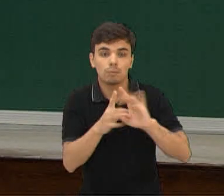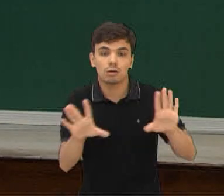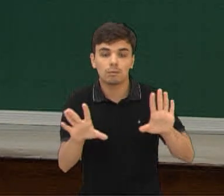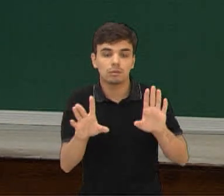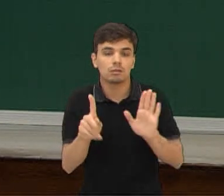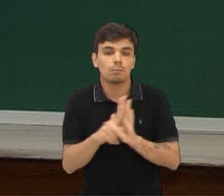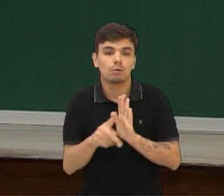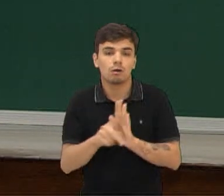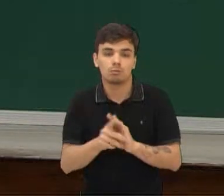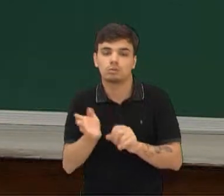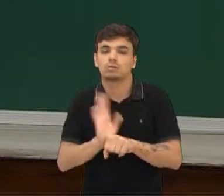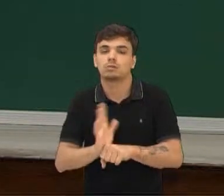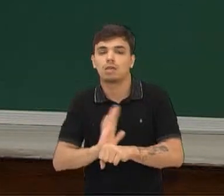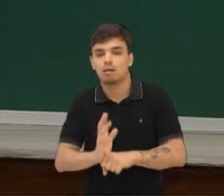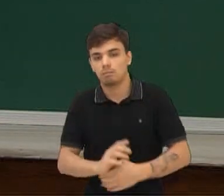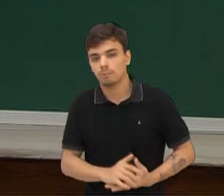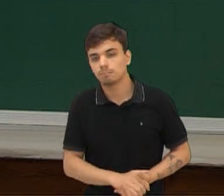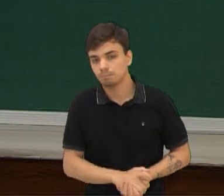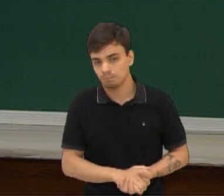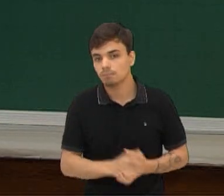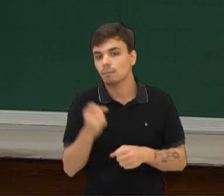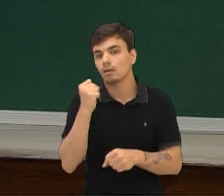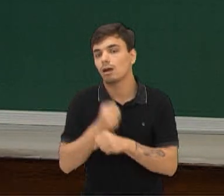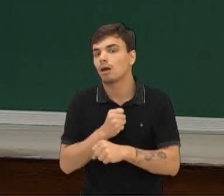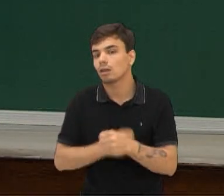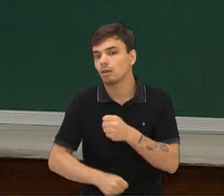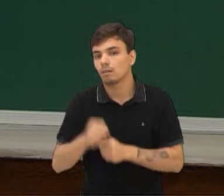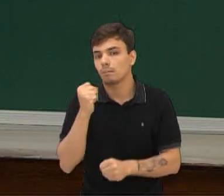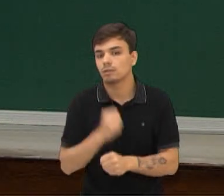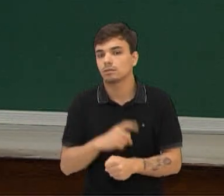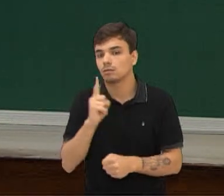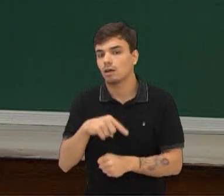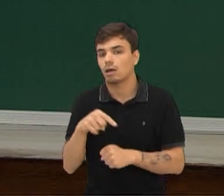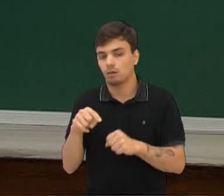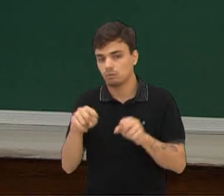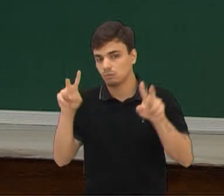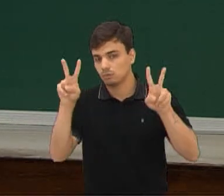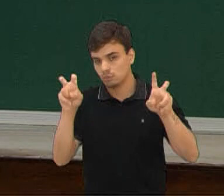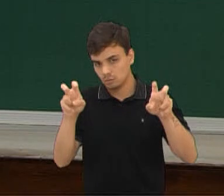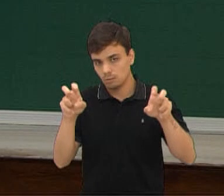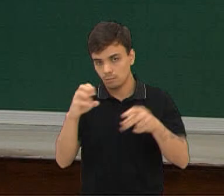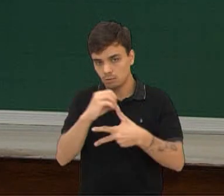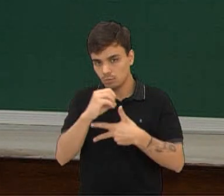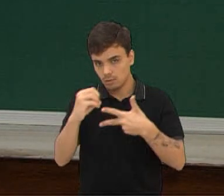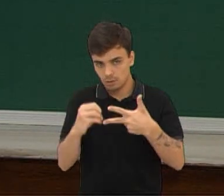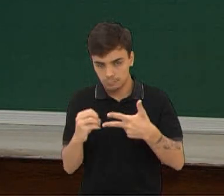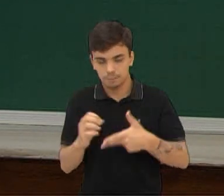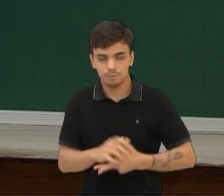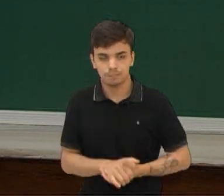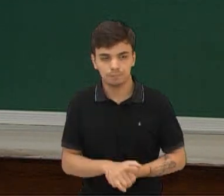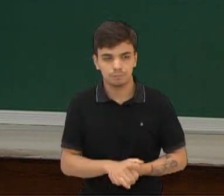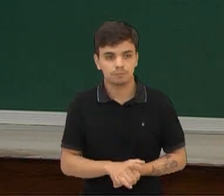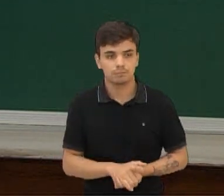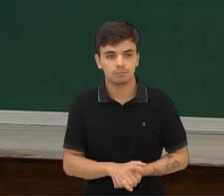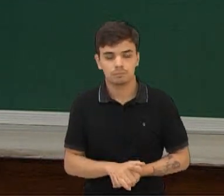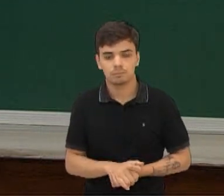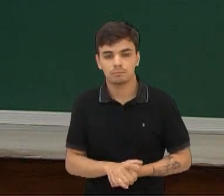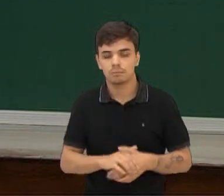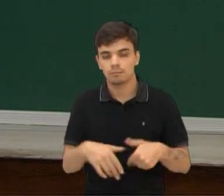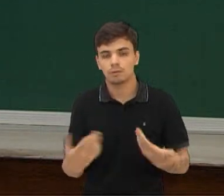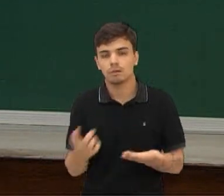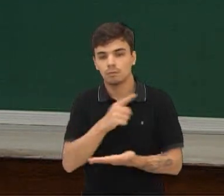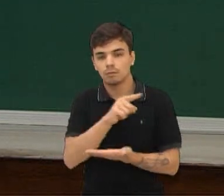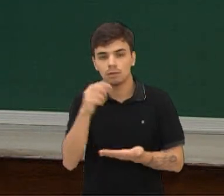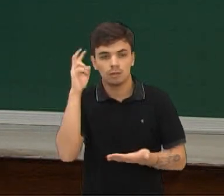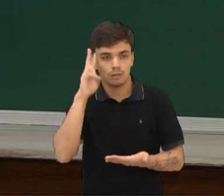do cinema, né? No ano passado foi esse o tema da redação do Enem. Então, para você